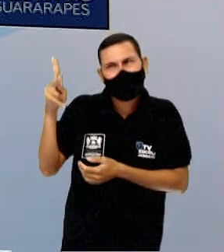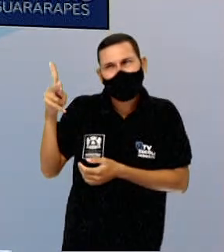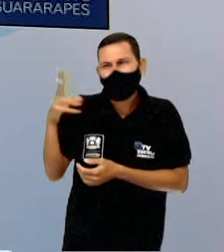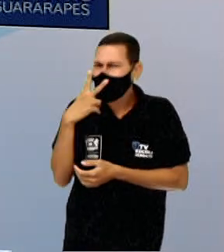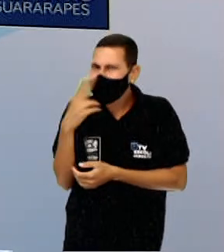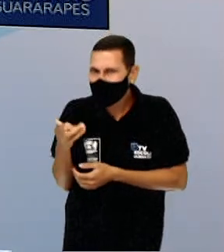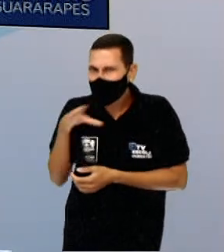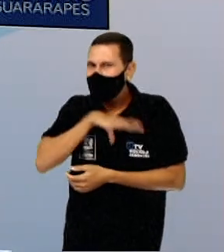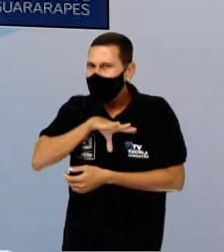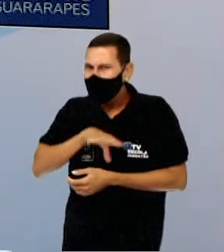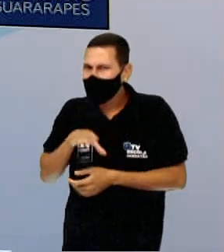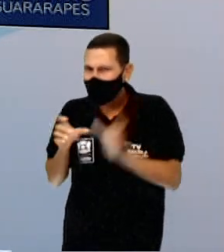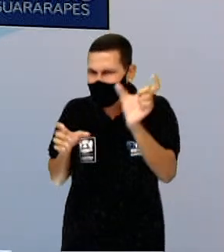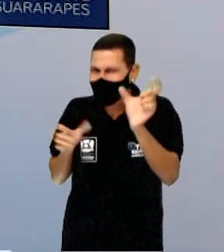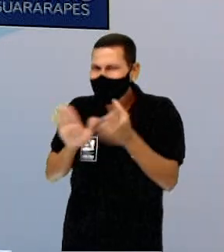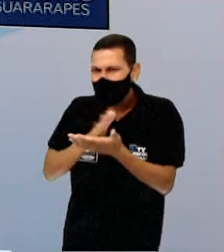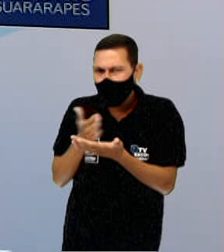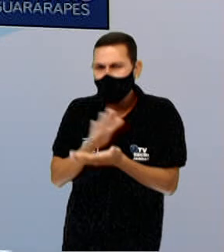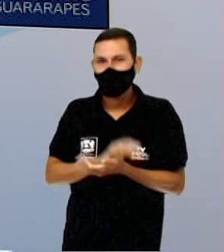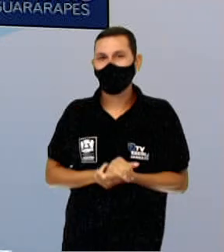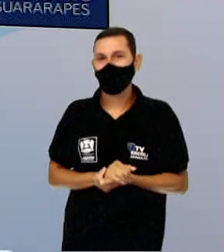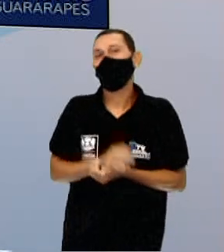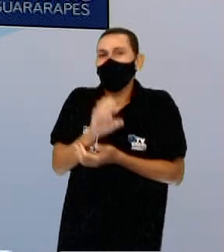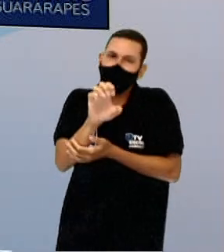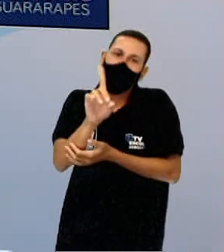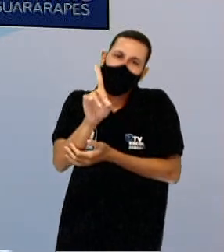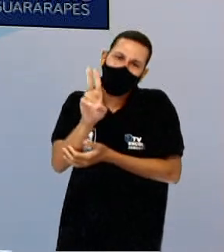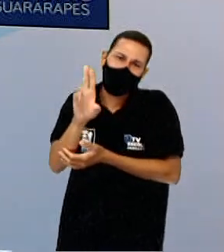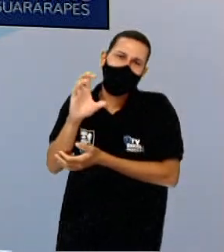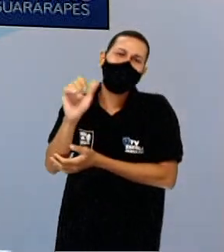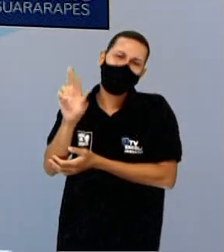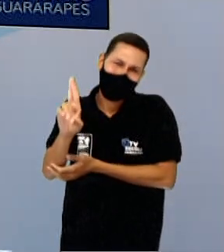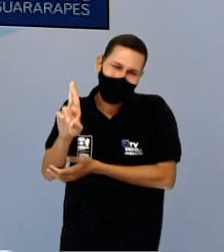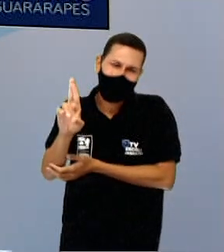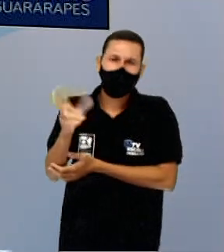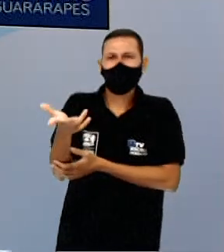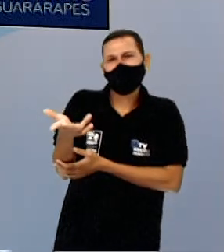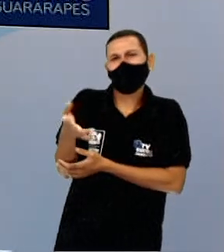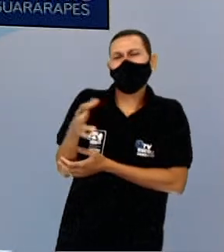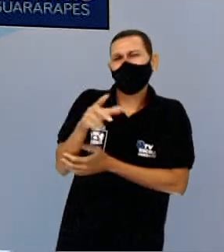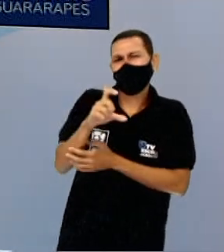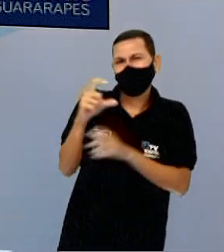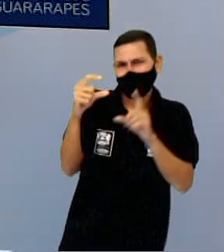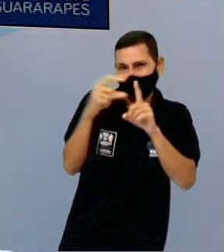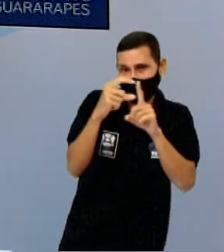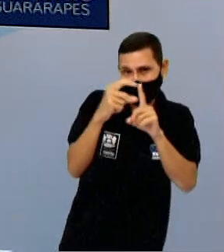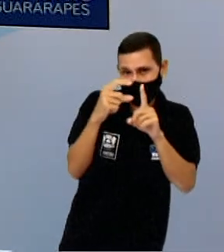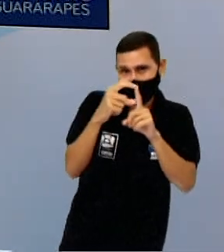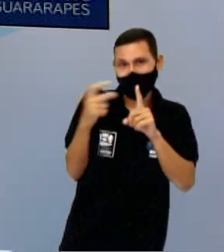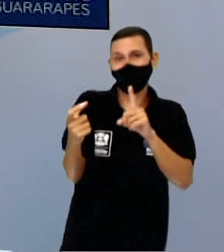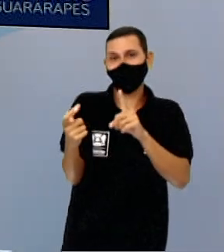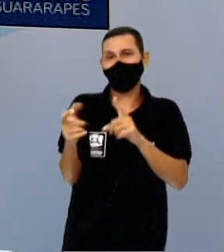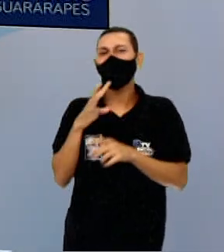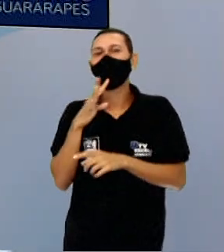em português? Lembra, né? Educar. Então, geralmente, essas palavras que vêm do latim, essas palavras que são cognatos, os verbos